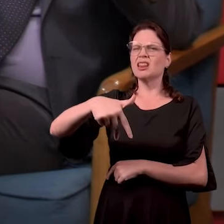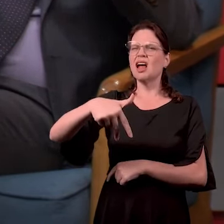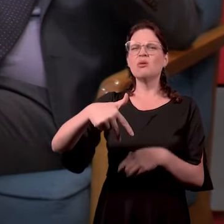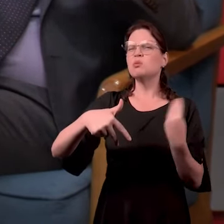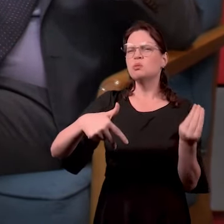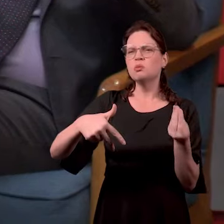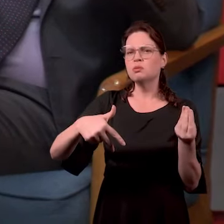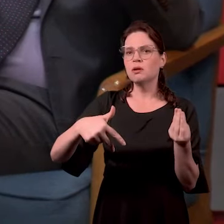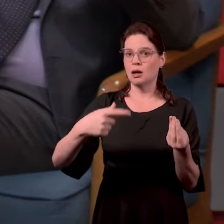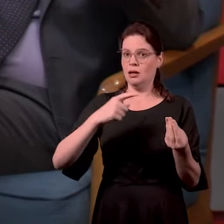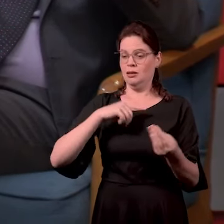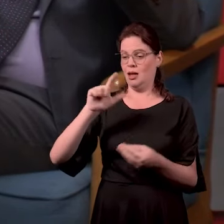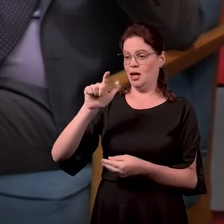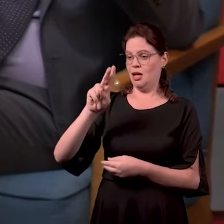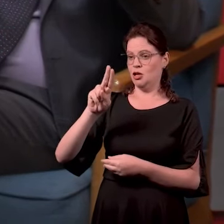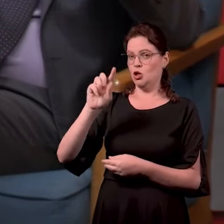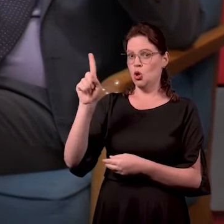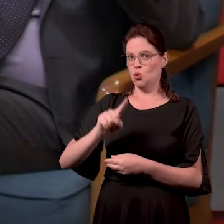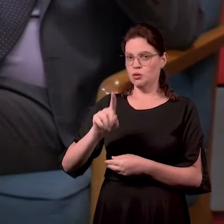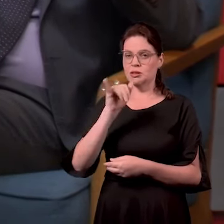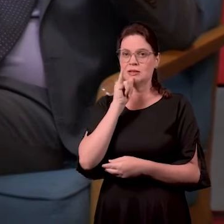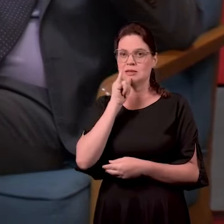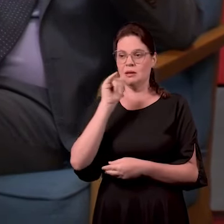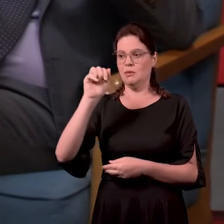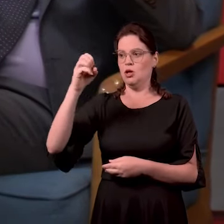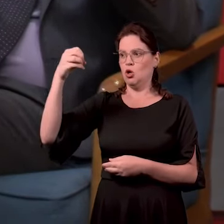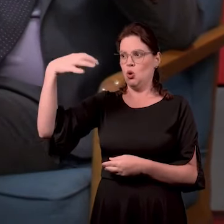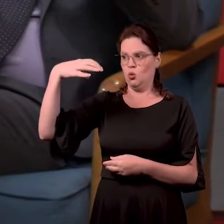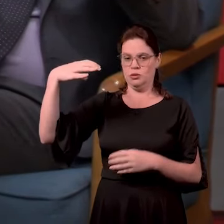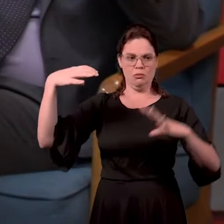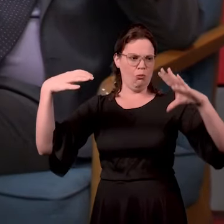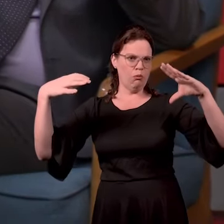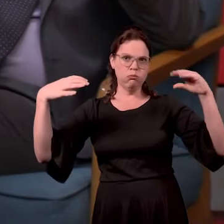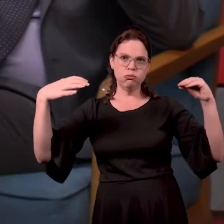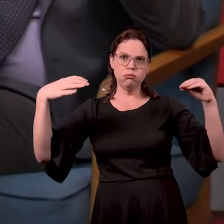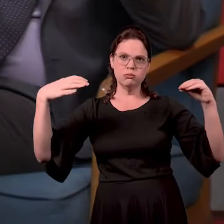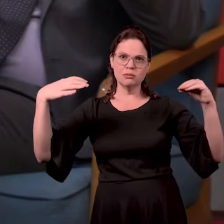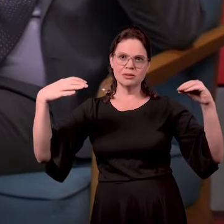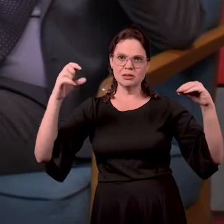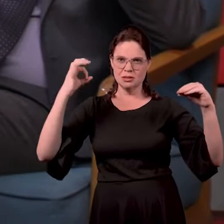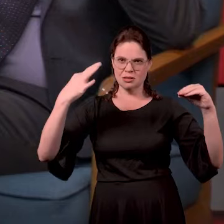a Bíblia faz diferença entre luz e trevas. Então você pega um carro e sai